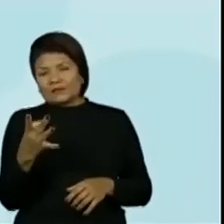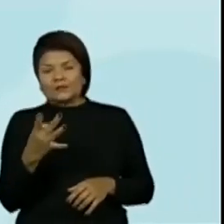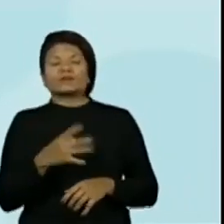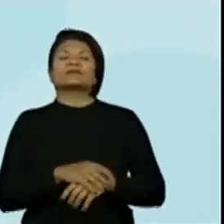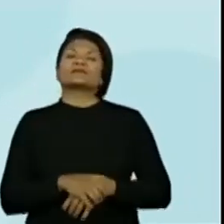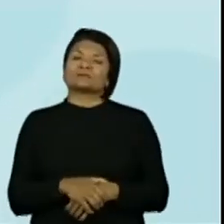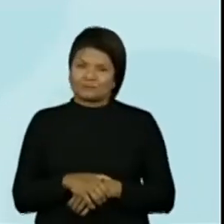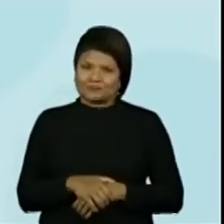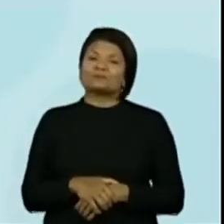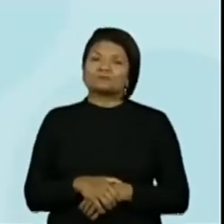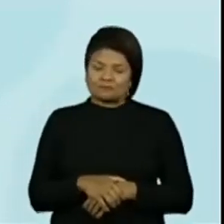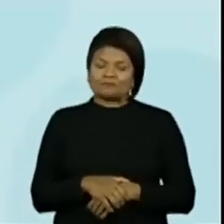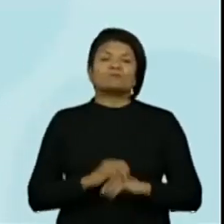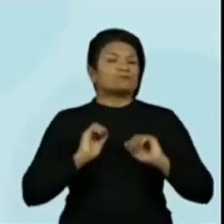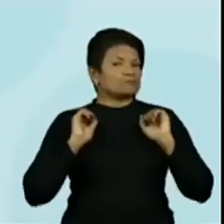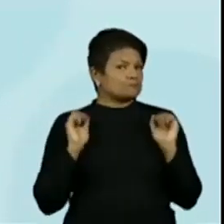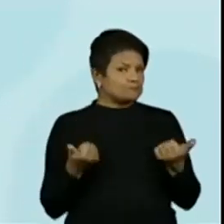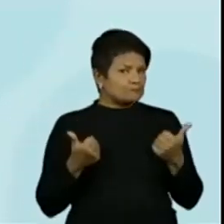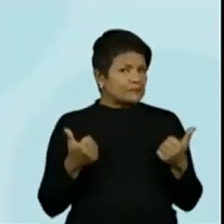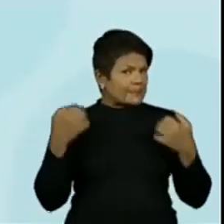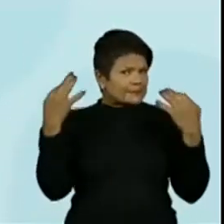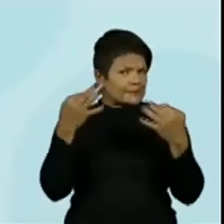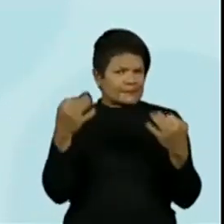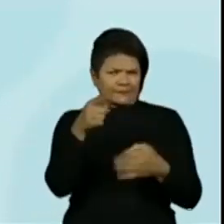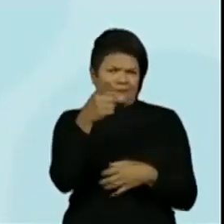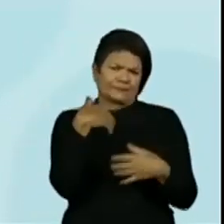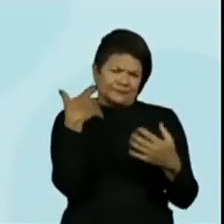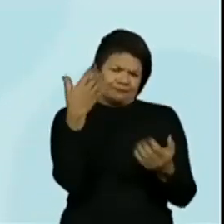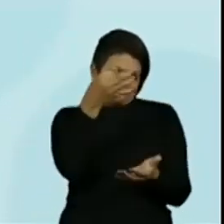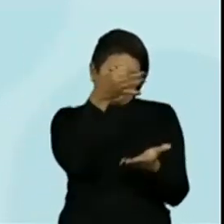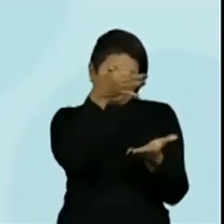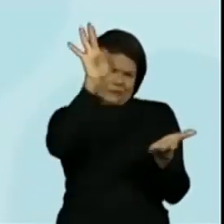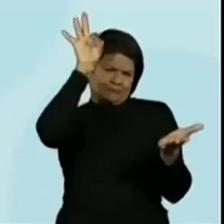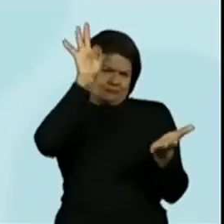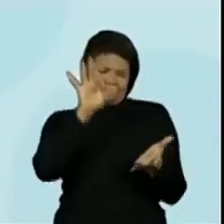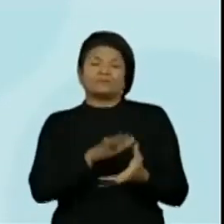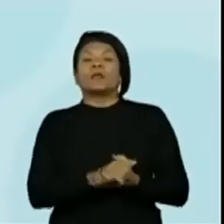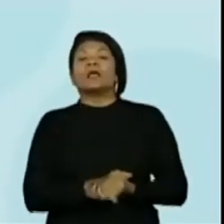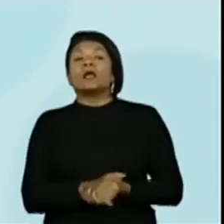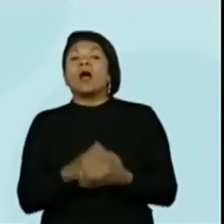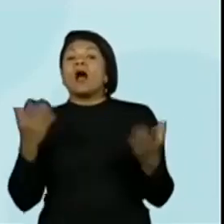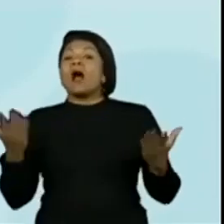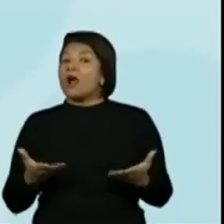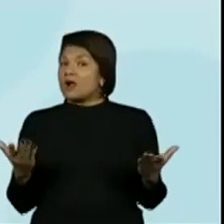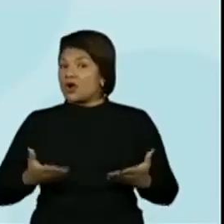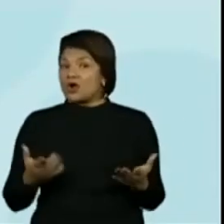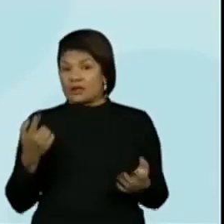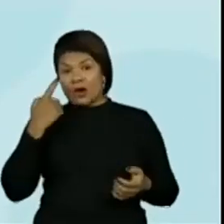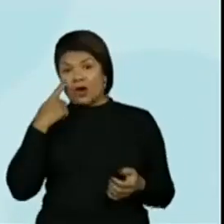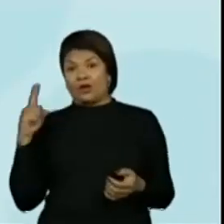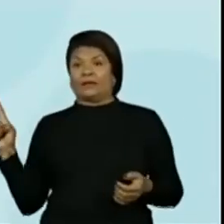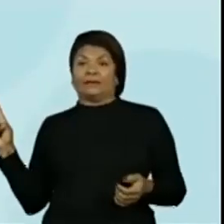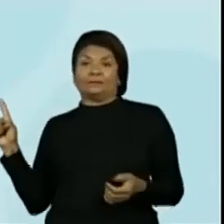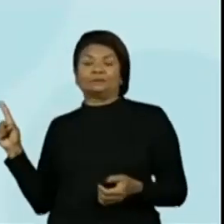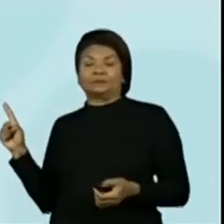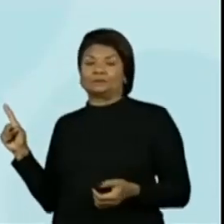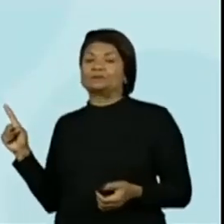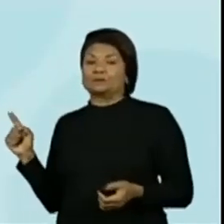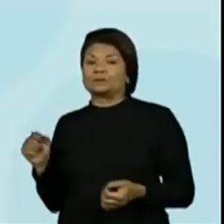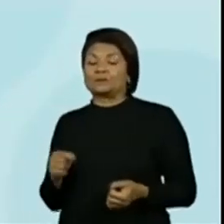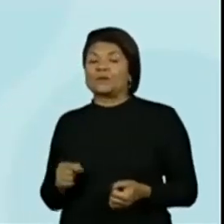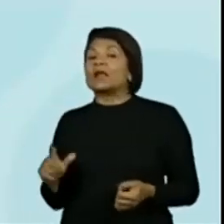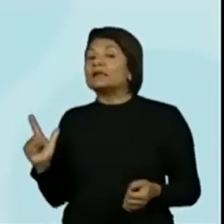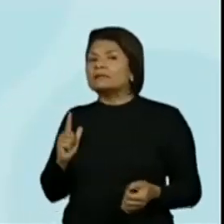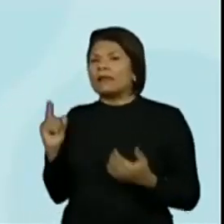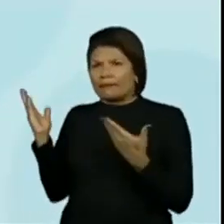2014. Certo? Com certeza vocês aí acertaram. E, agora, olha só.